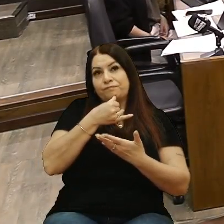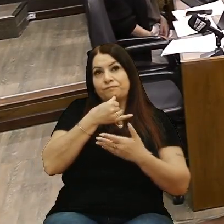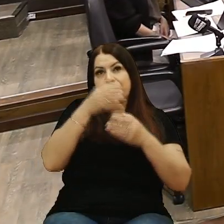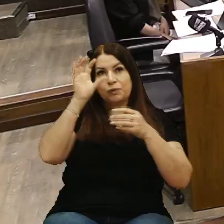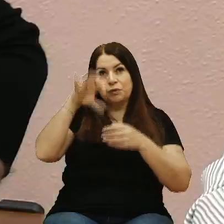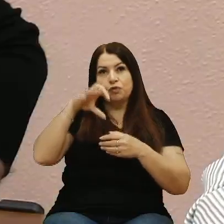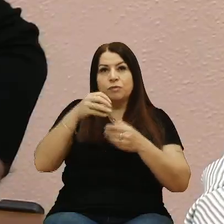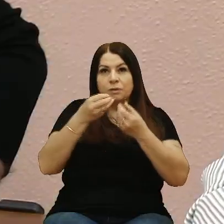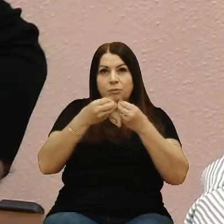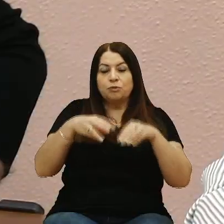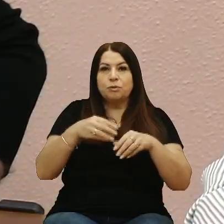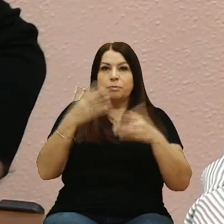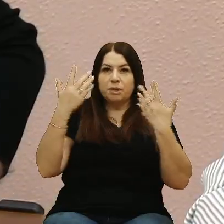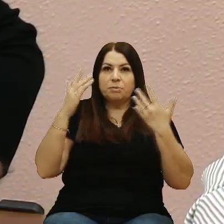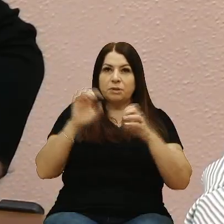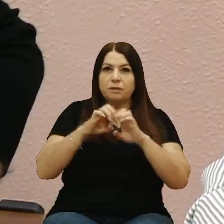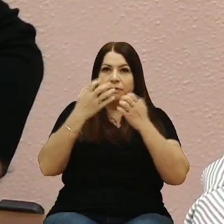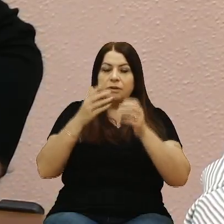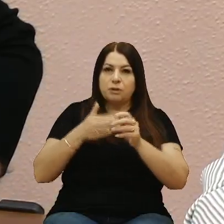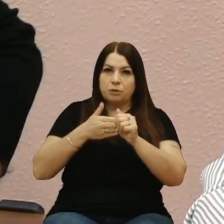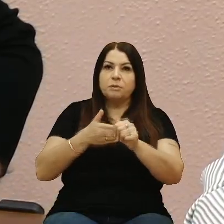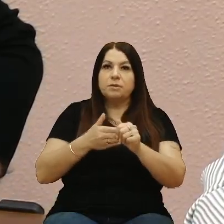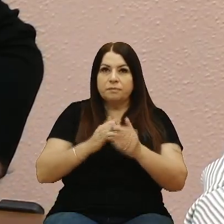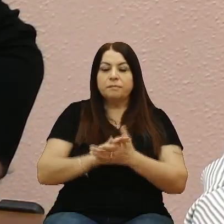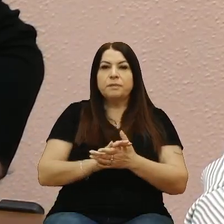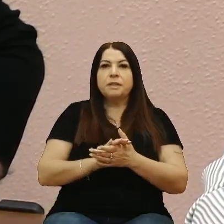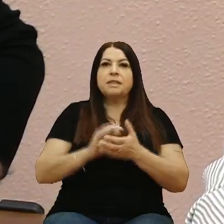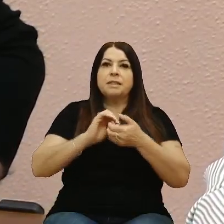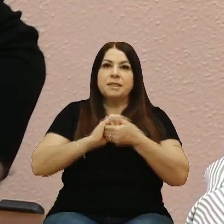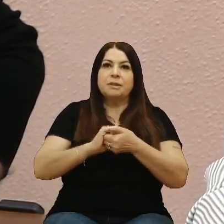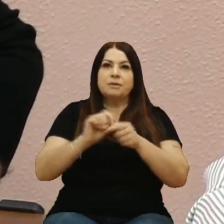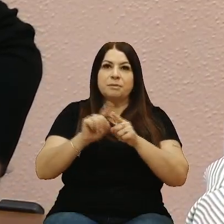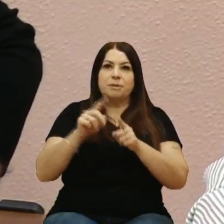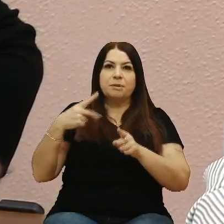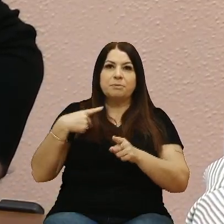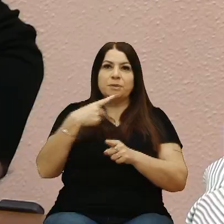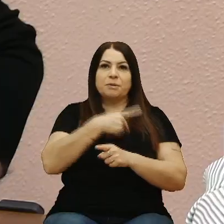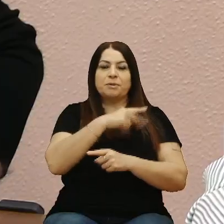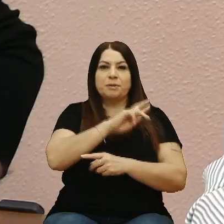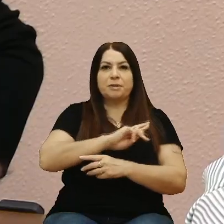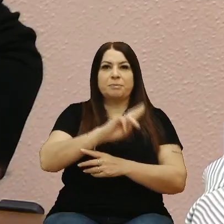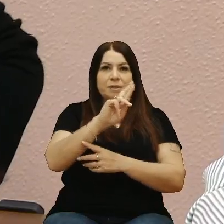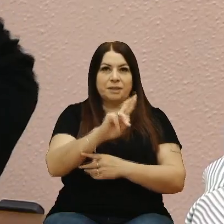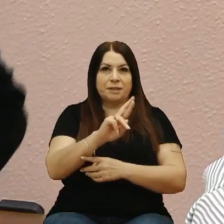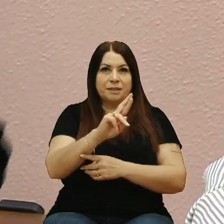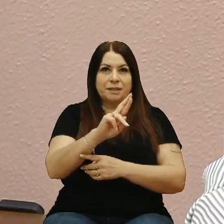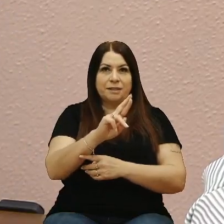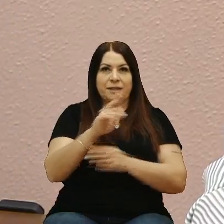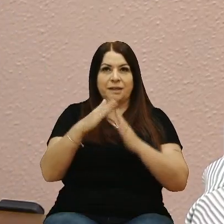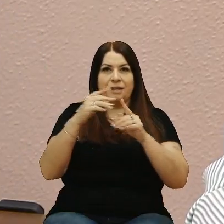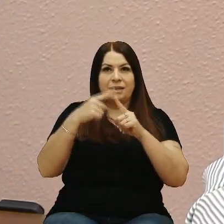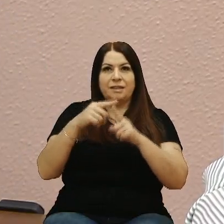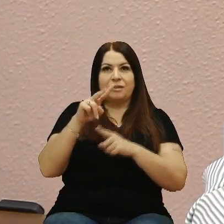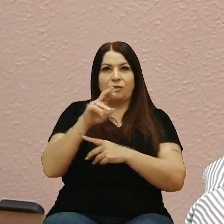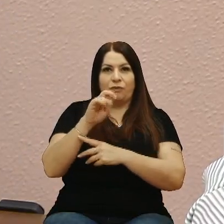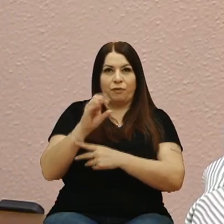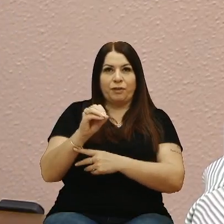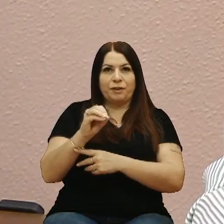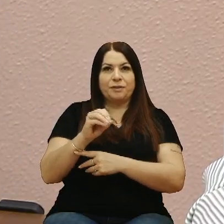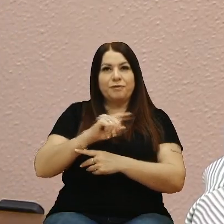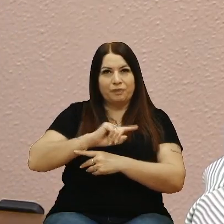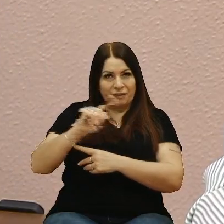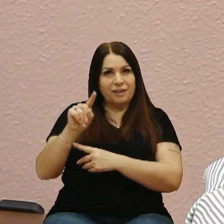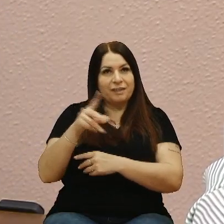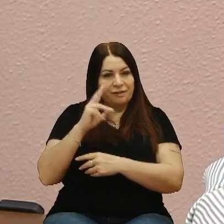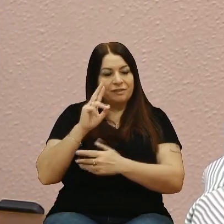prejudicou, mas parabéns pelo evento, acompanhei. Saudar aqui o pastor, representante da Igreja Verbo da Vida. Passo várias vezes por